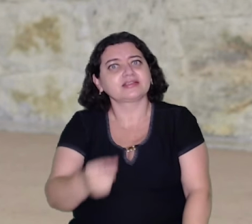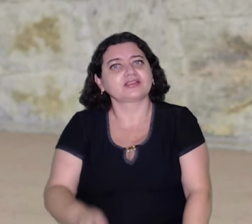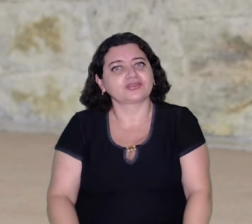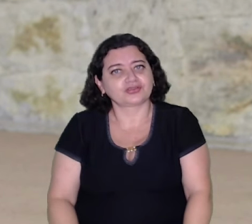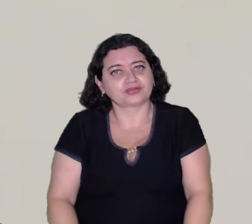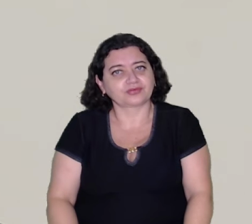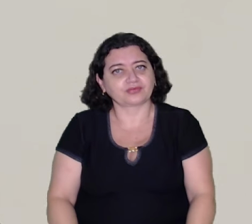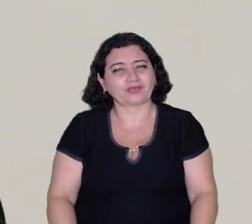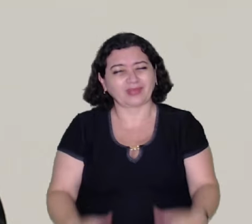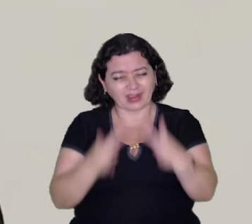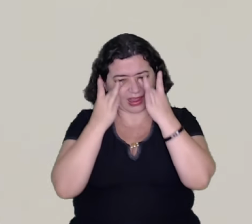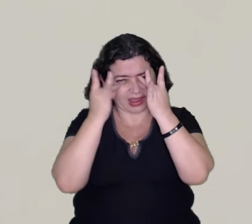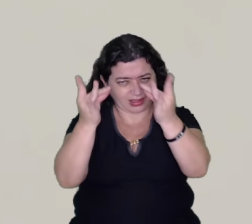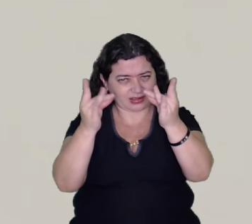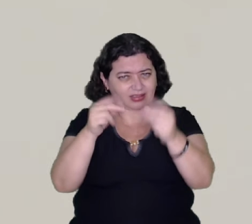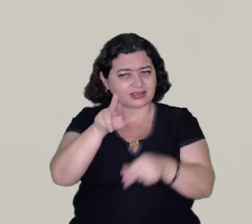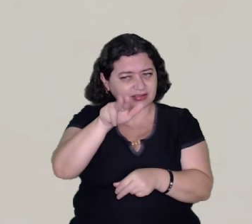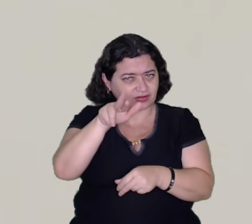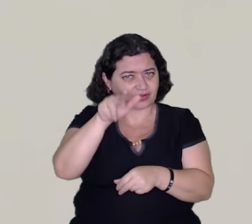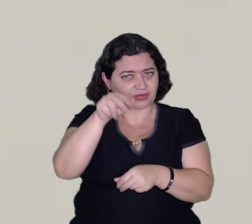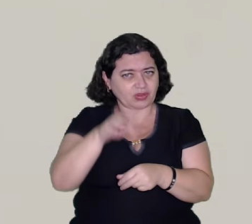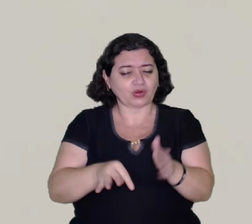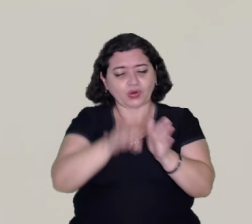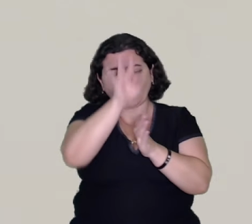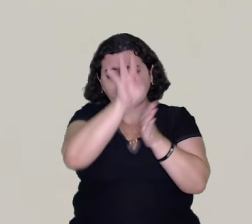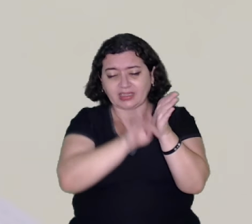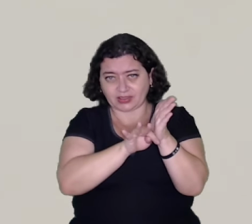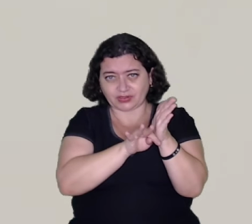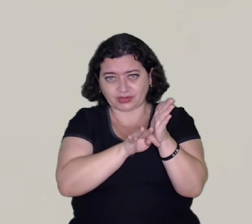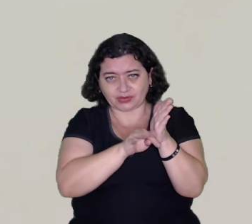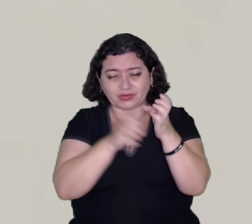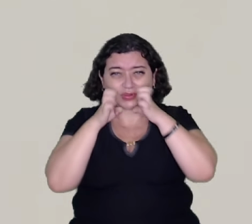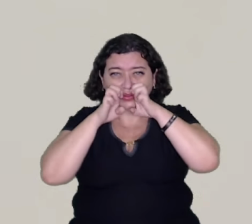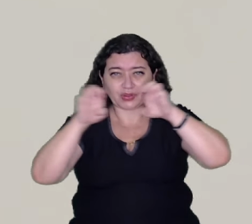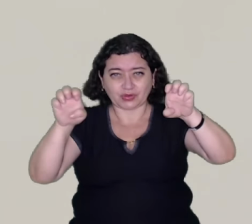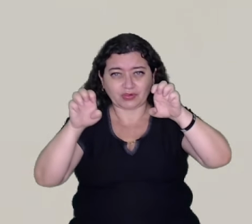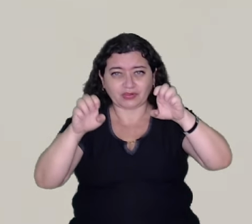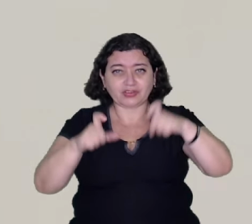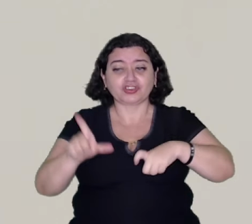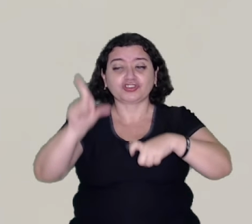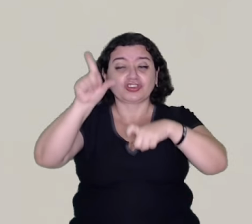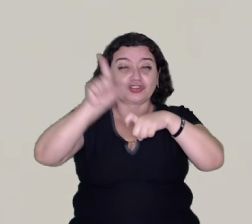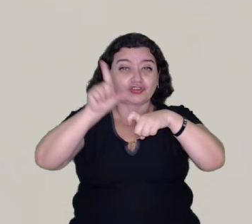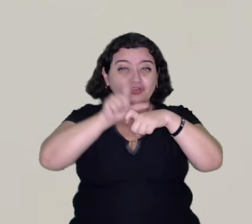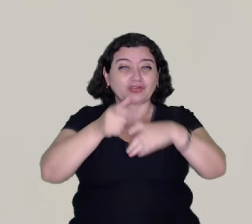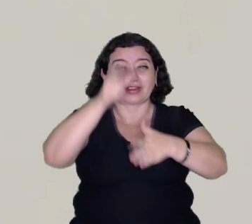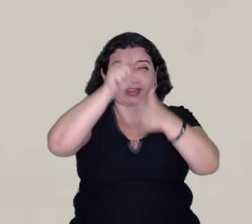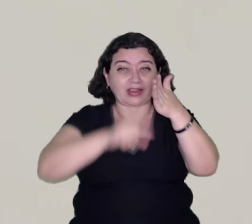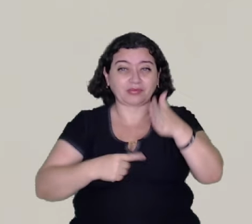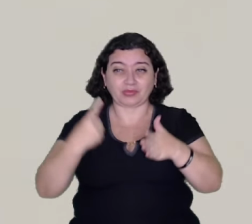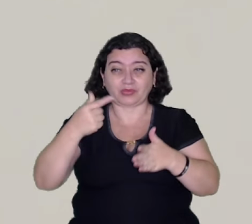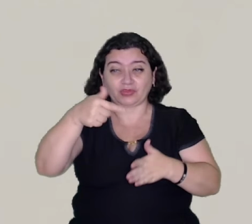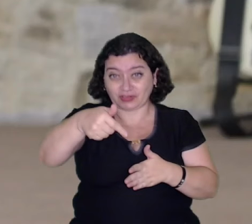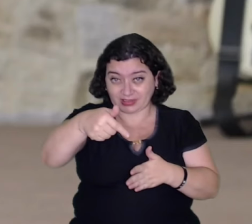Quero chamar a atenção dos irmãos para um texto que está registrado no Evangelho de Lucas, no capítulo